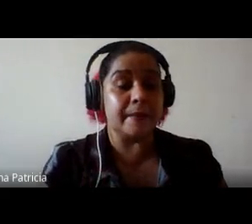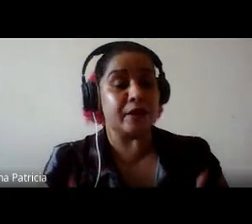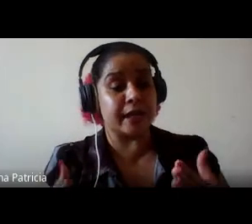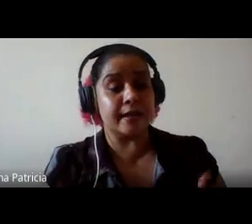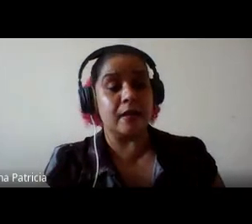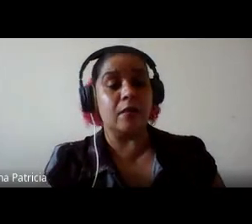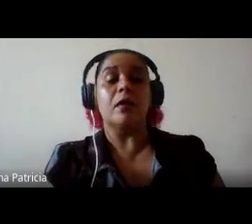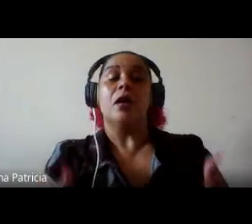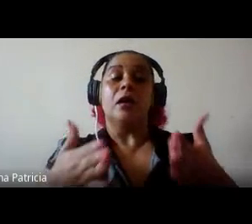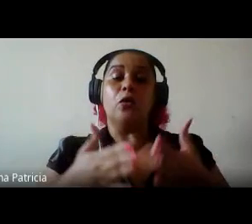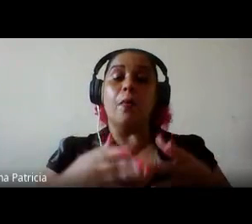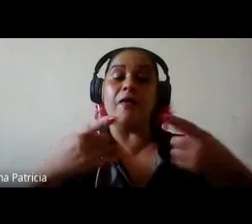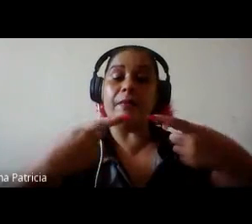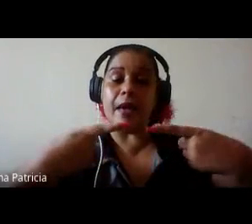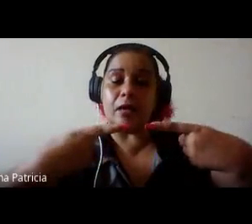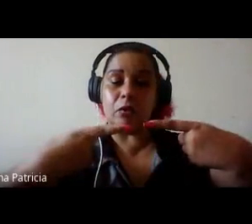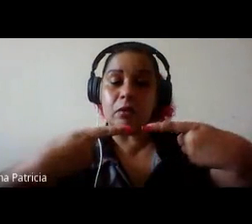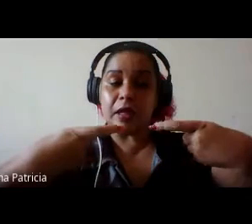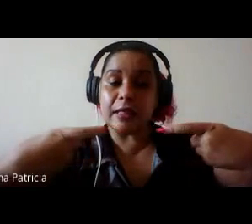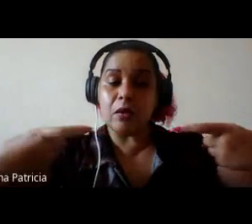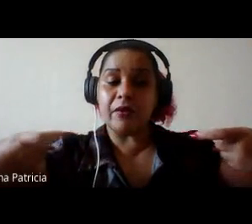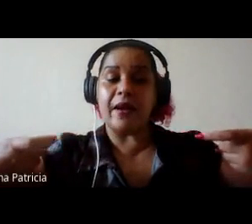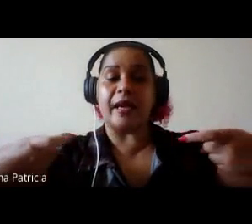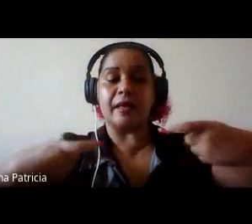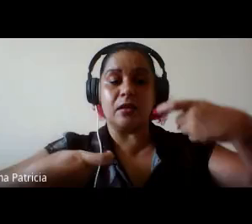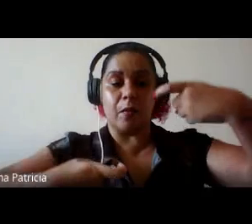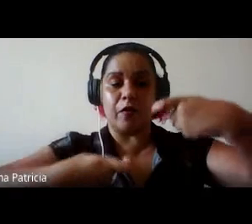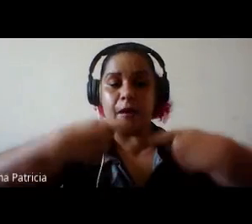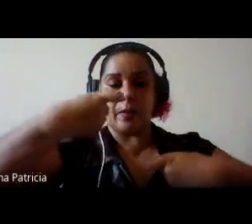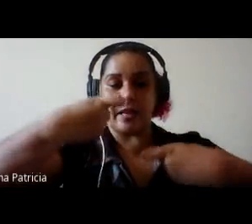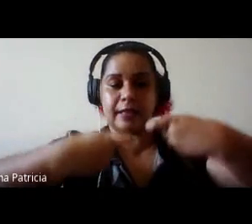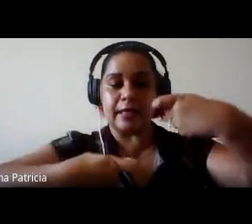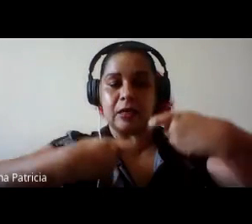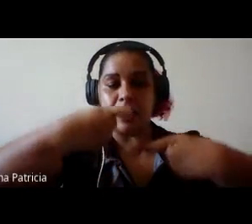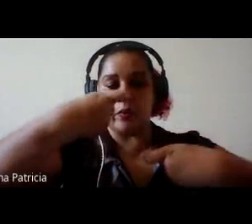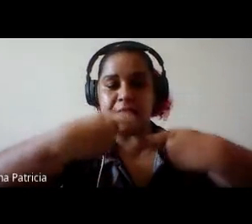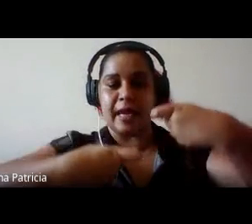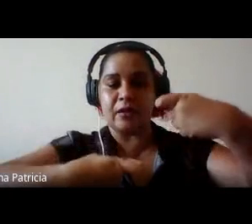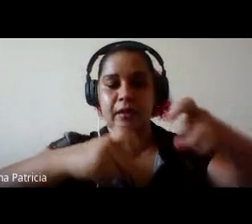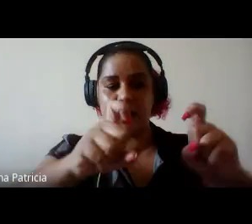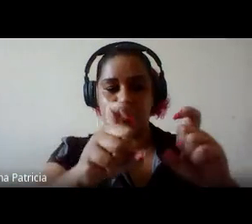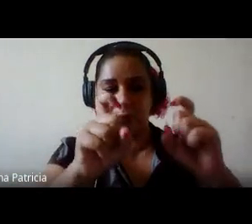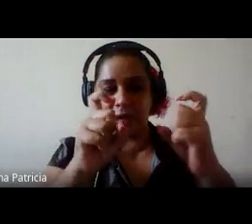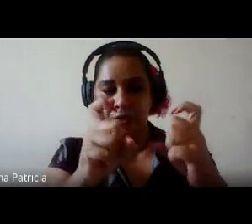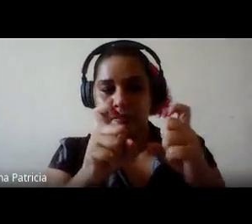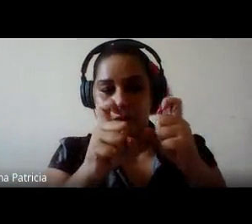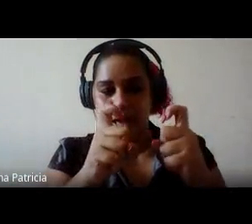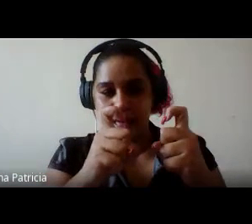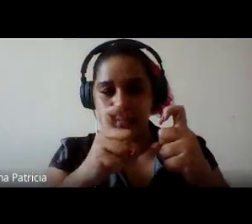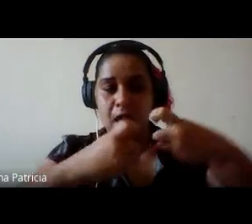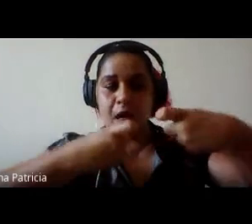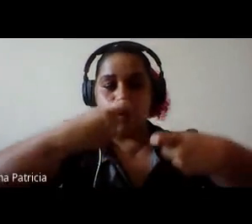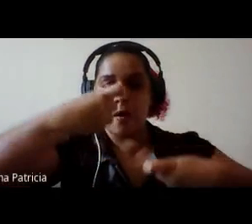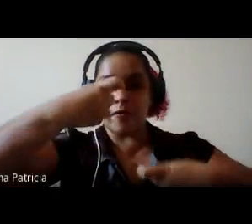esqueci de prestar atenção no movimento, que são diferentes. O movimento é assim, que é o de sexo, né? A configuração de mão